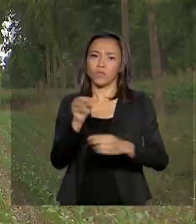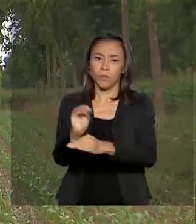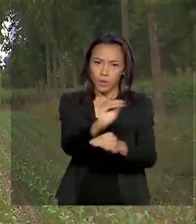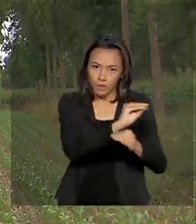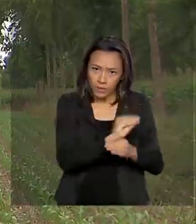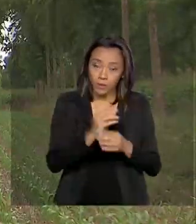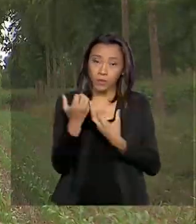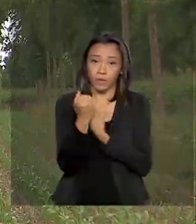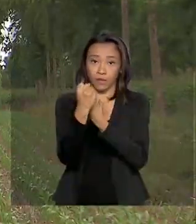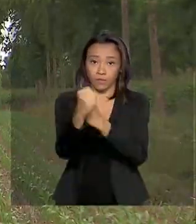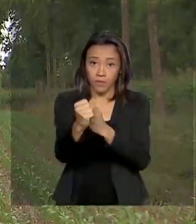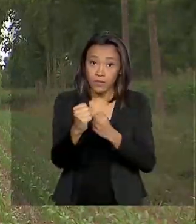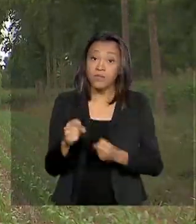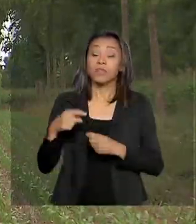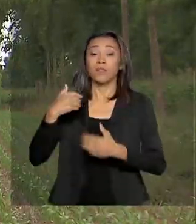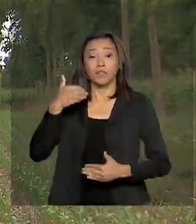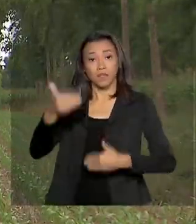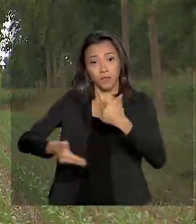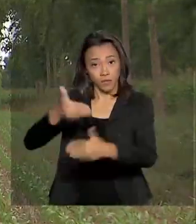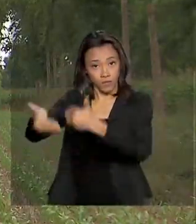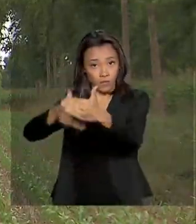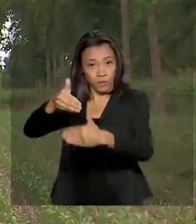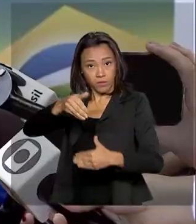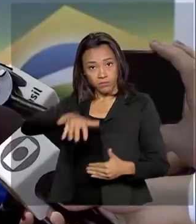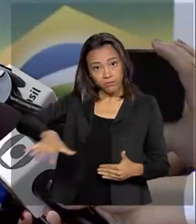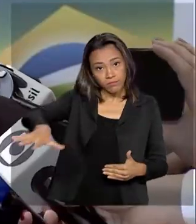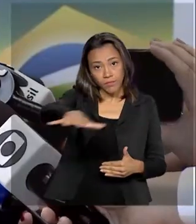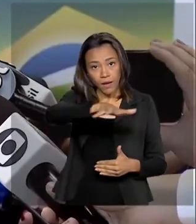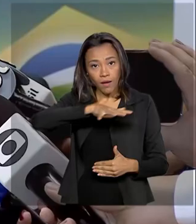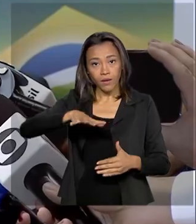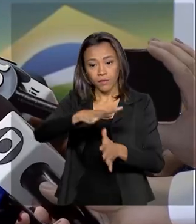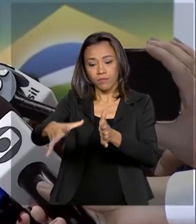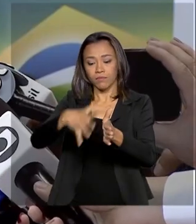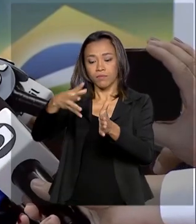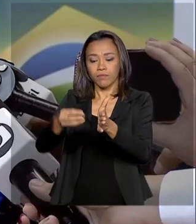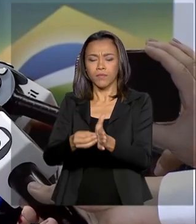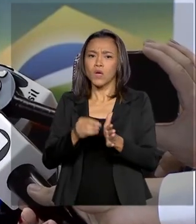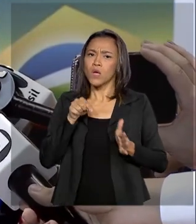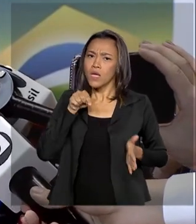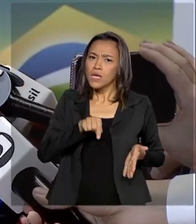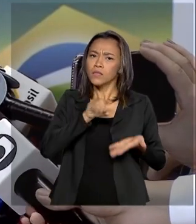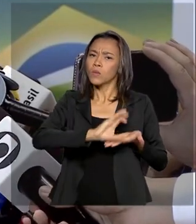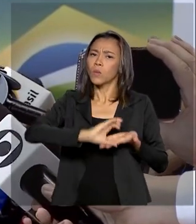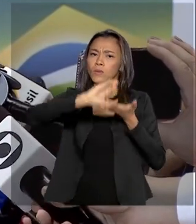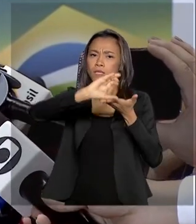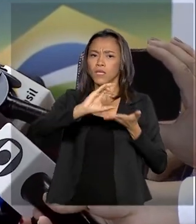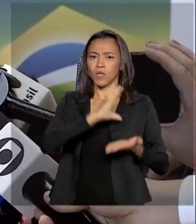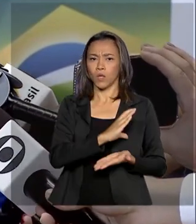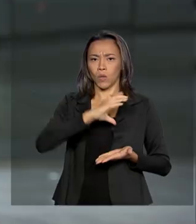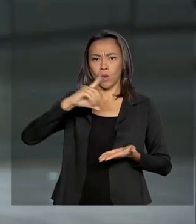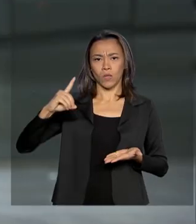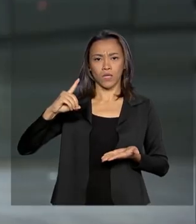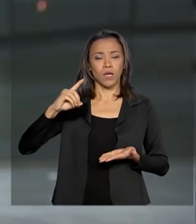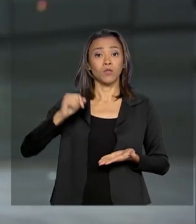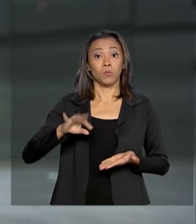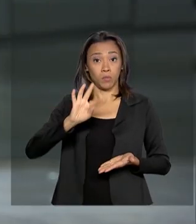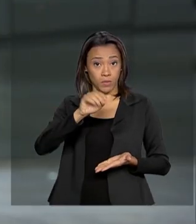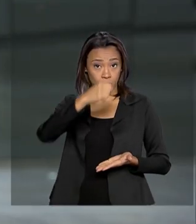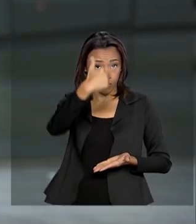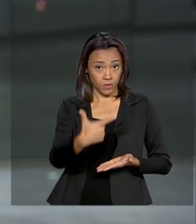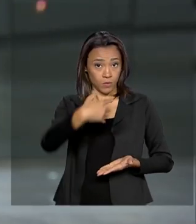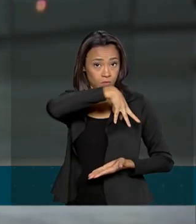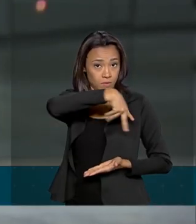e desenvolvimento sustentável na região amazônica o conselho vai ser coordenado pelo vice presidente o governo federal